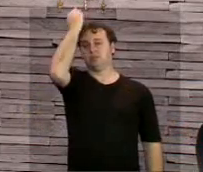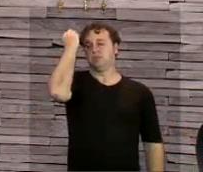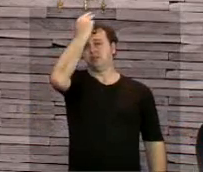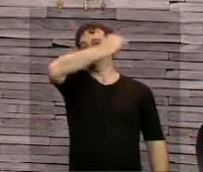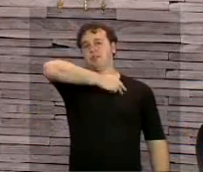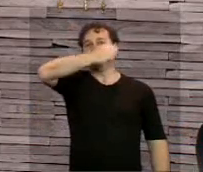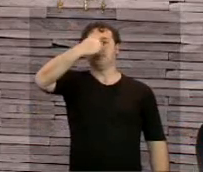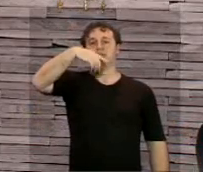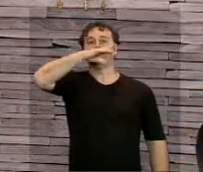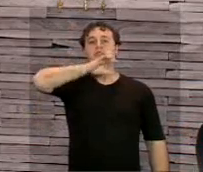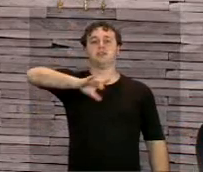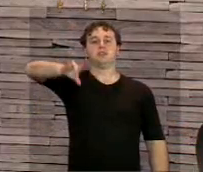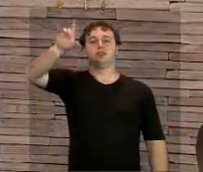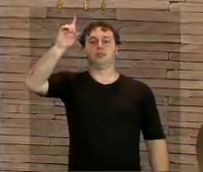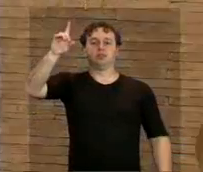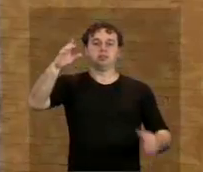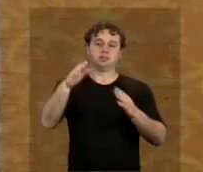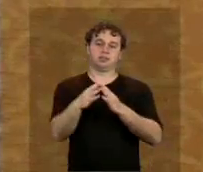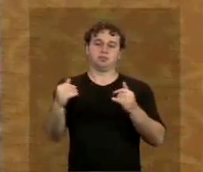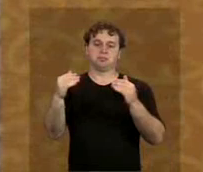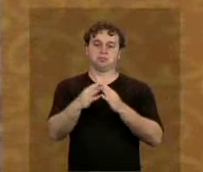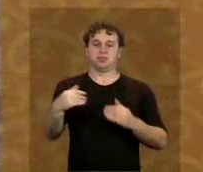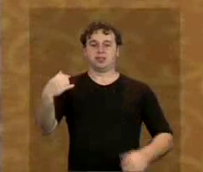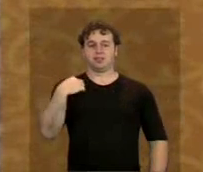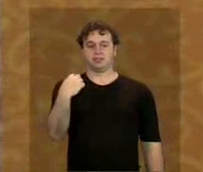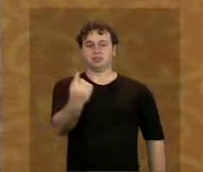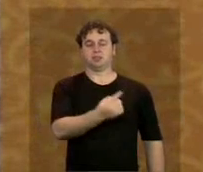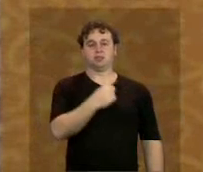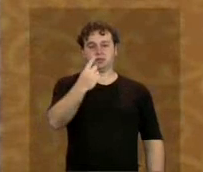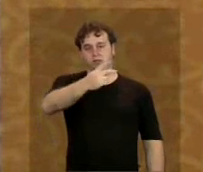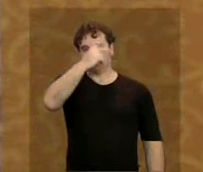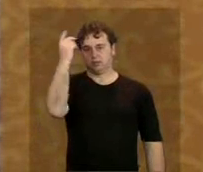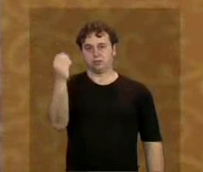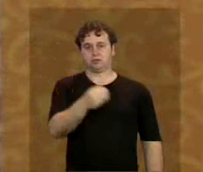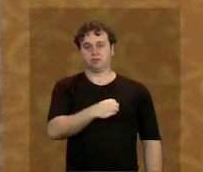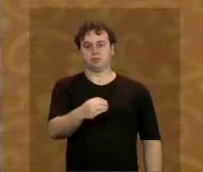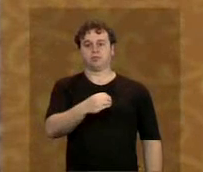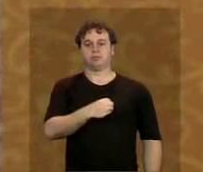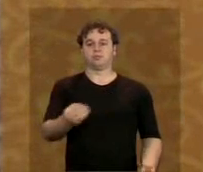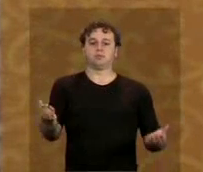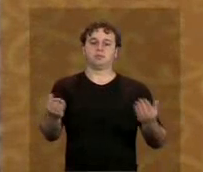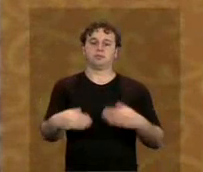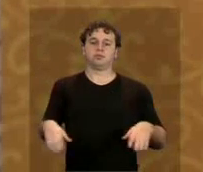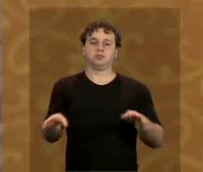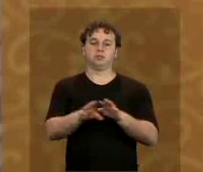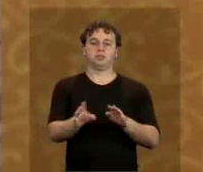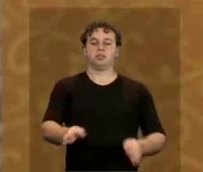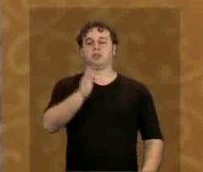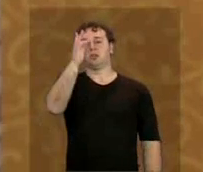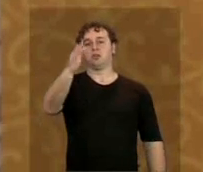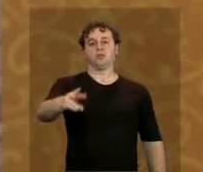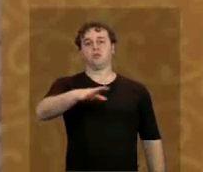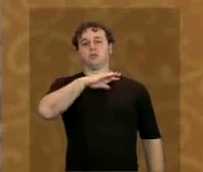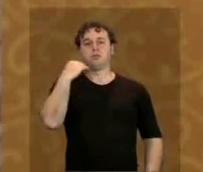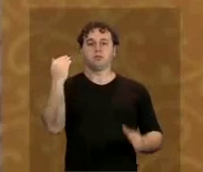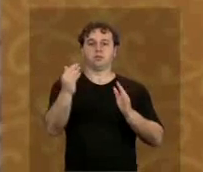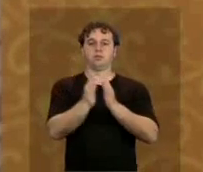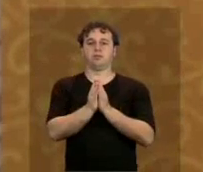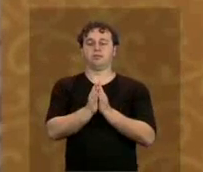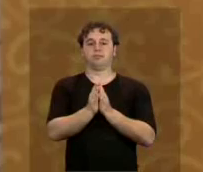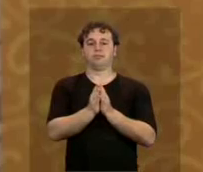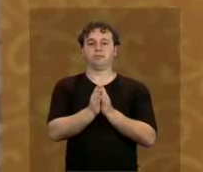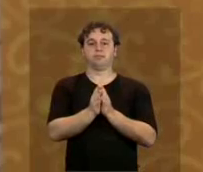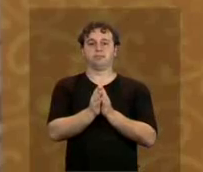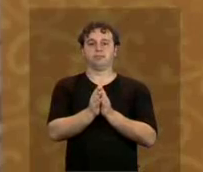do vosso ventre, Jesus. Santa Maria, Mãe de Deus, rogai por nós, pecadores, agora e na hora